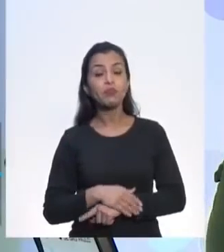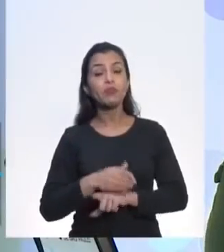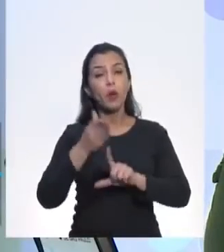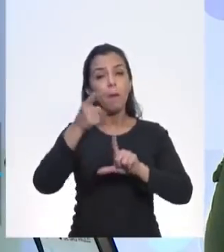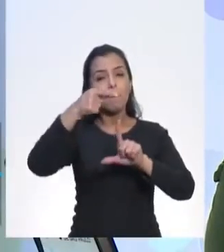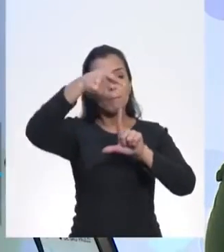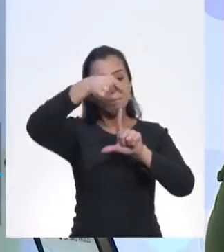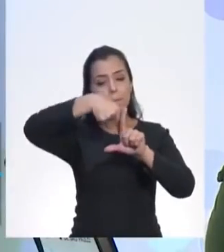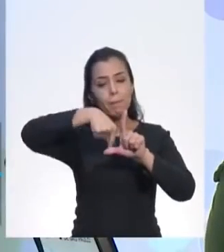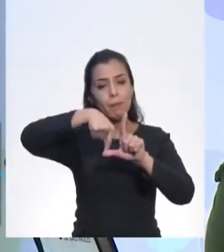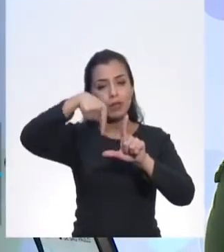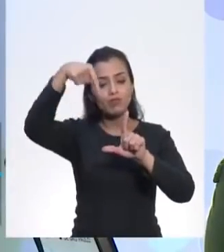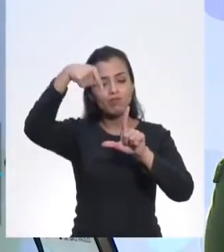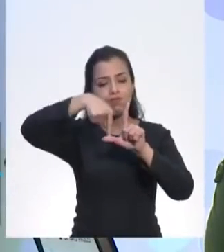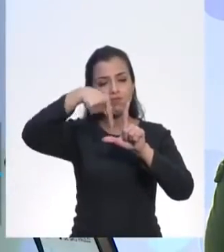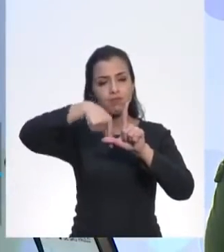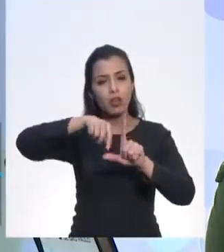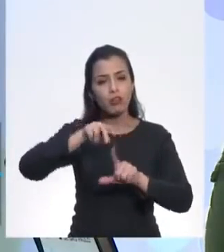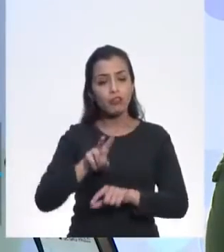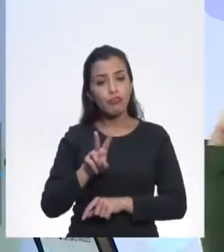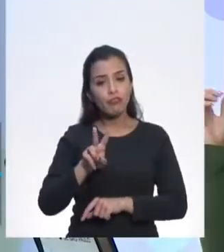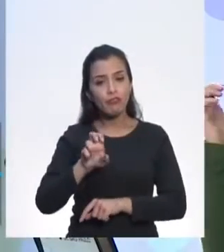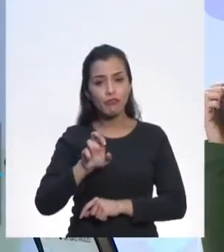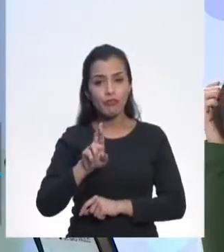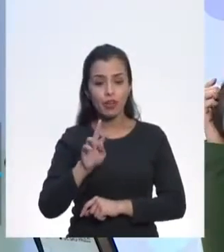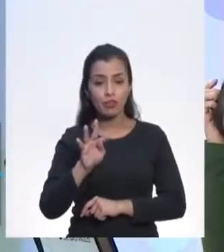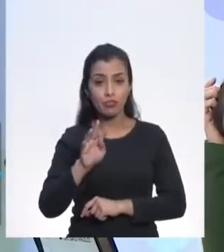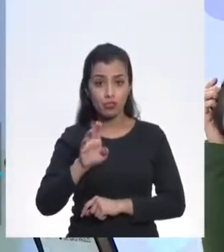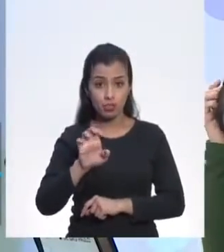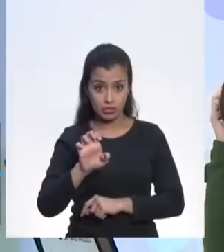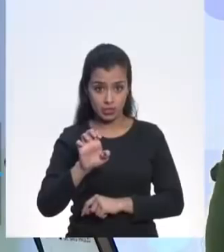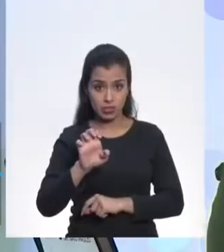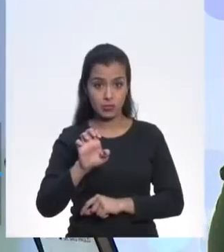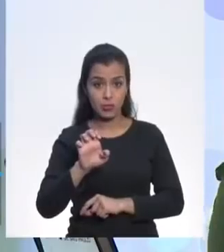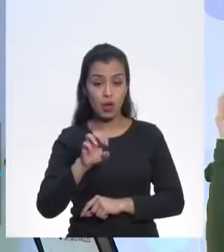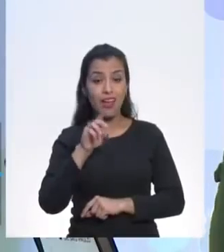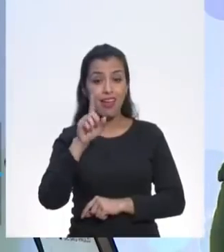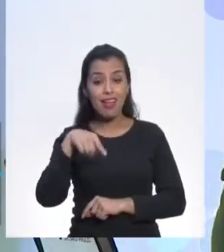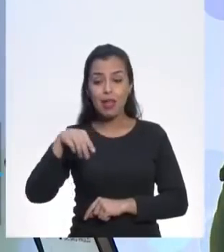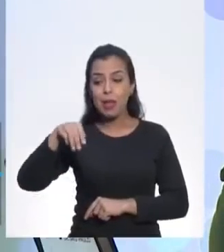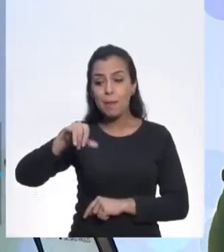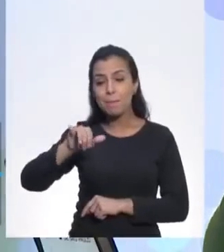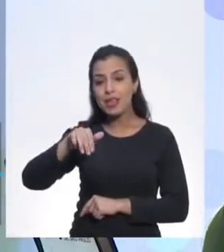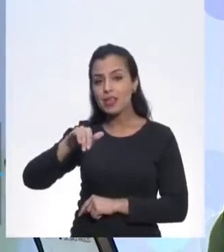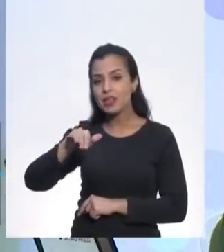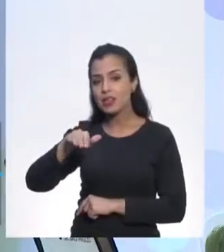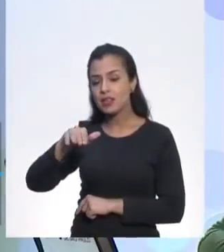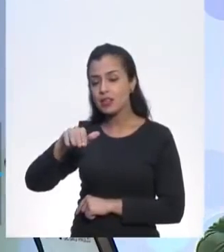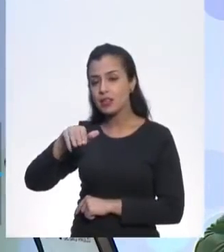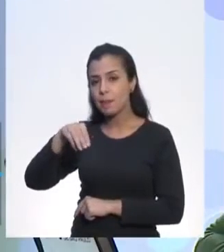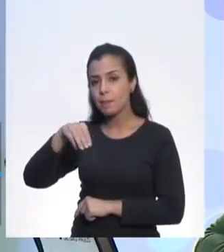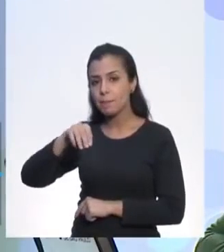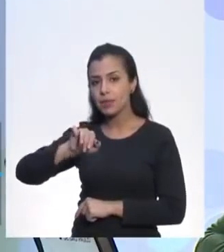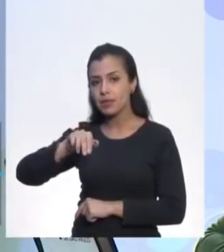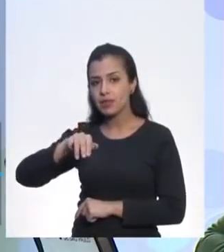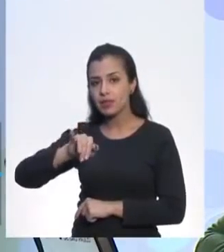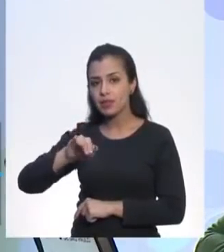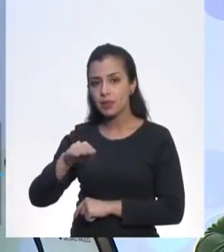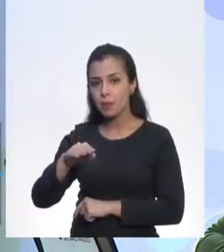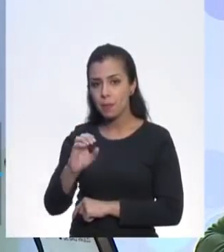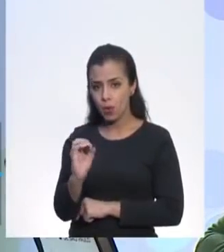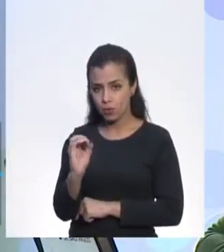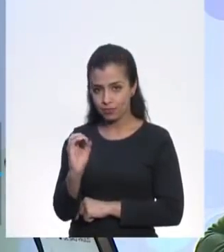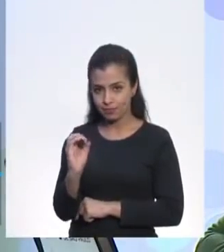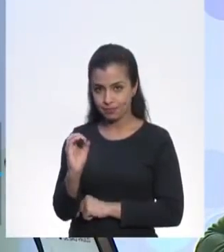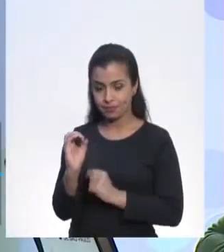menor valor de y, o vértice é o ponto de mínimo, ok? Então, todas as